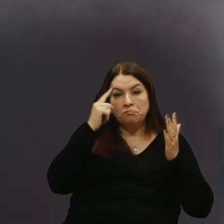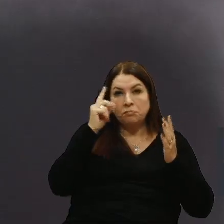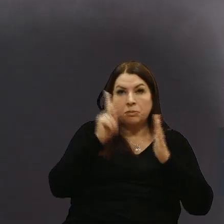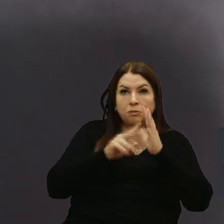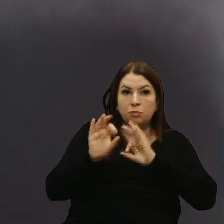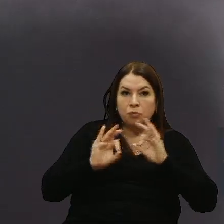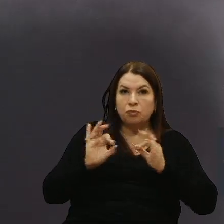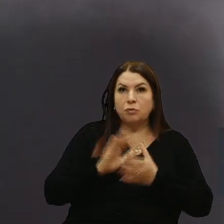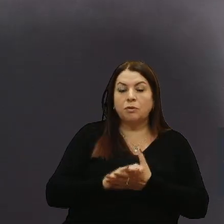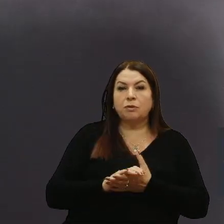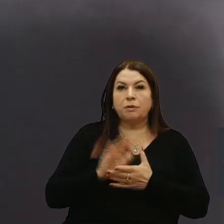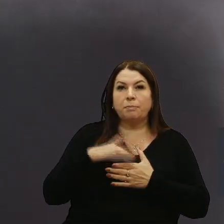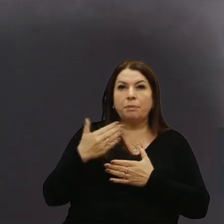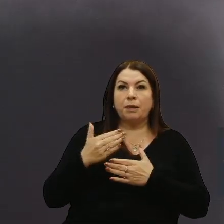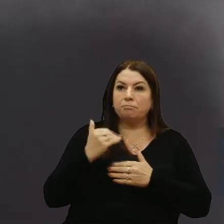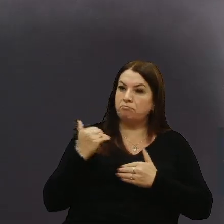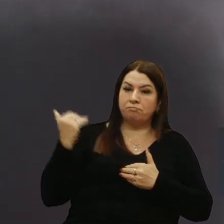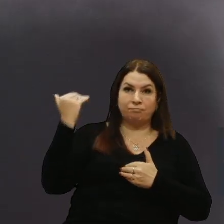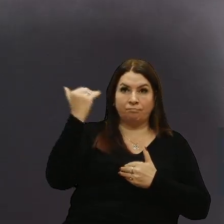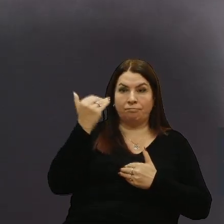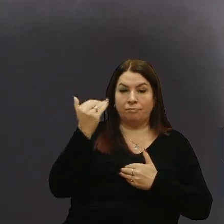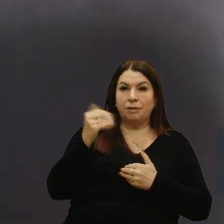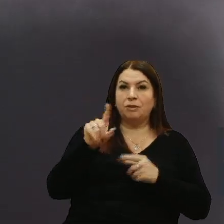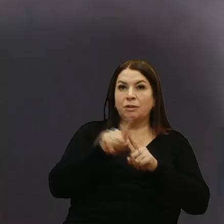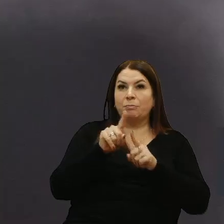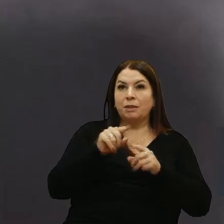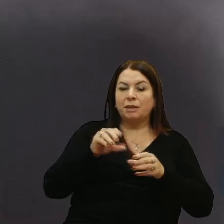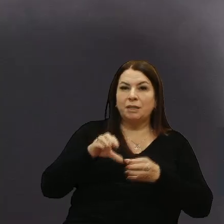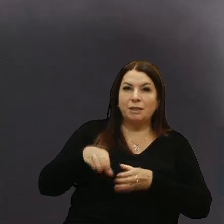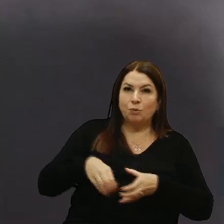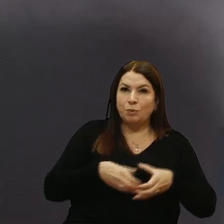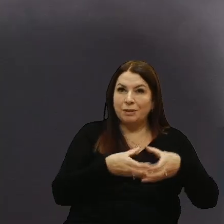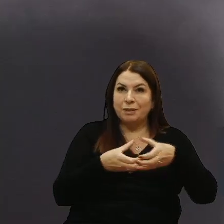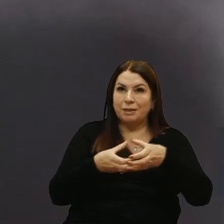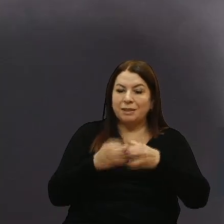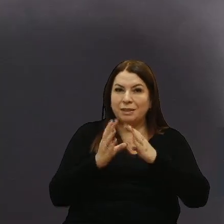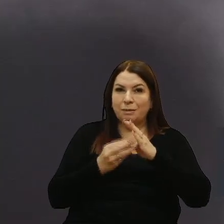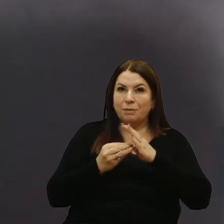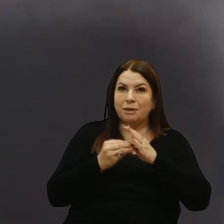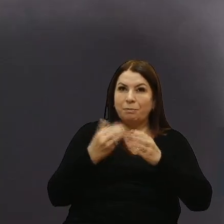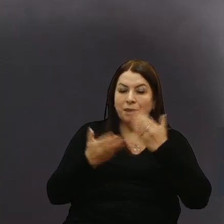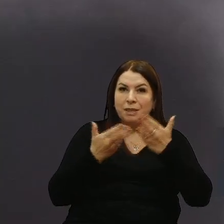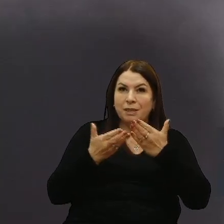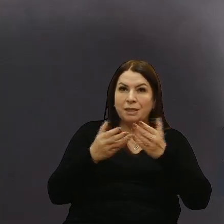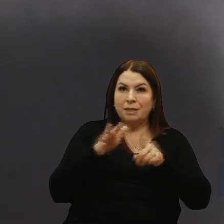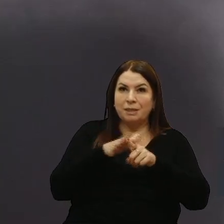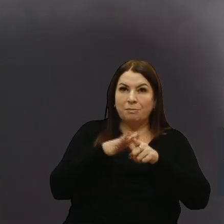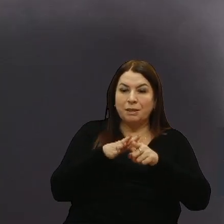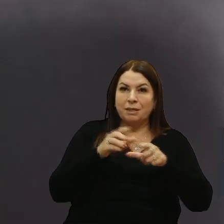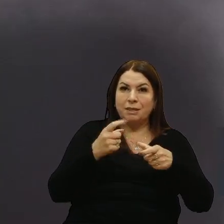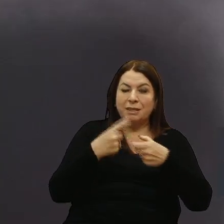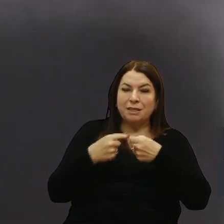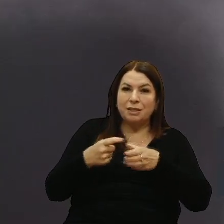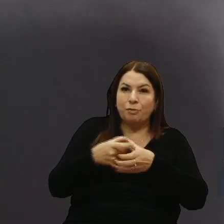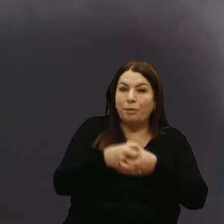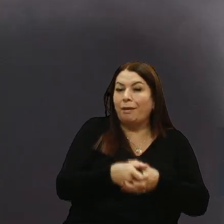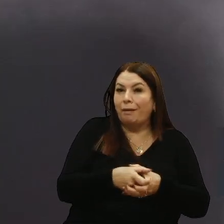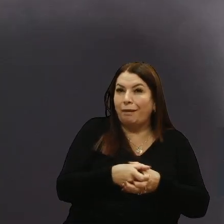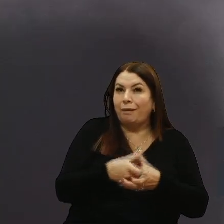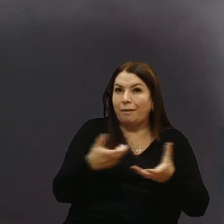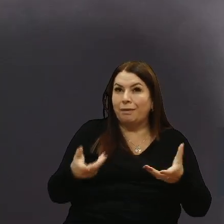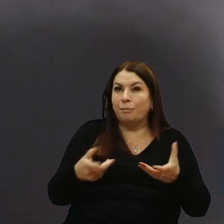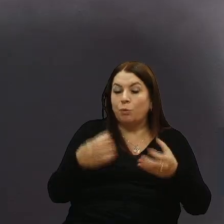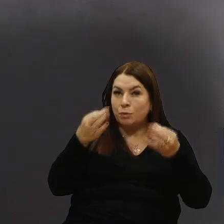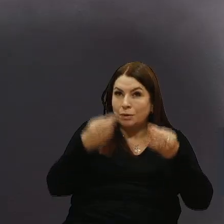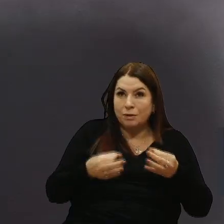projeto mais audacioso de levar o SAMAI para atender essas demandas de cidades pequenas. em cidades que